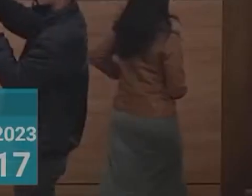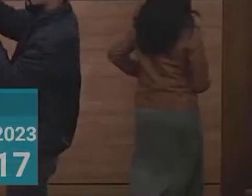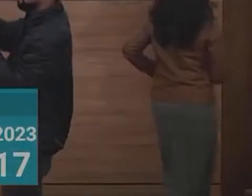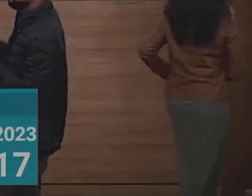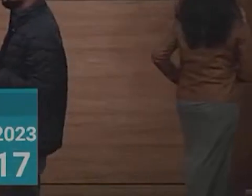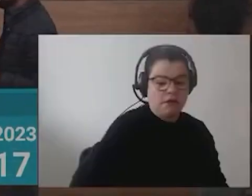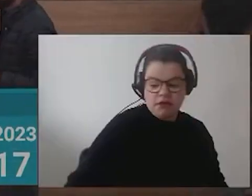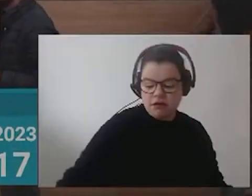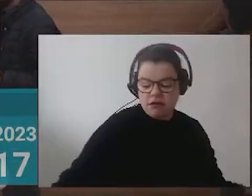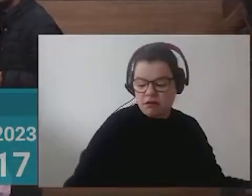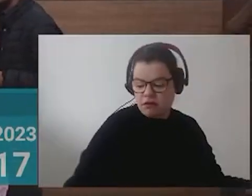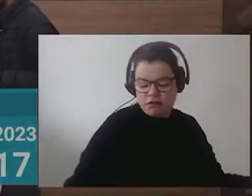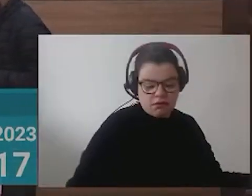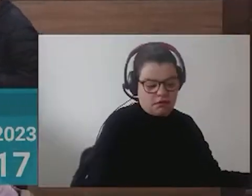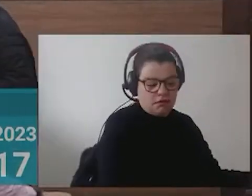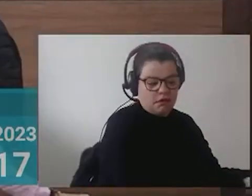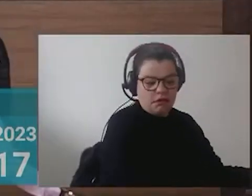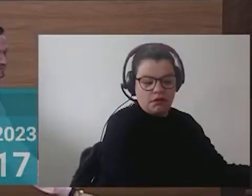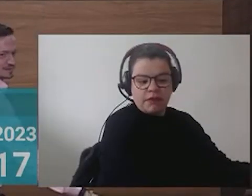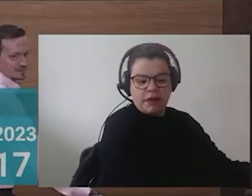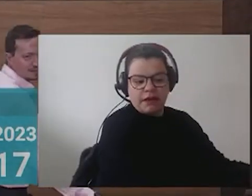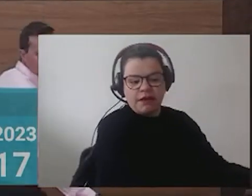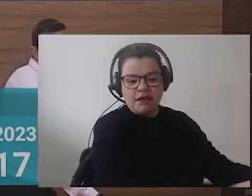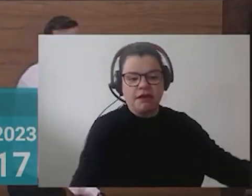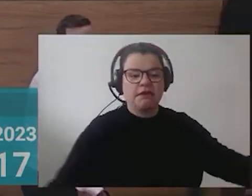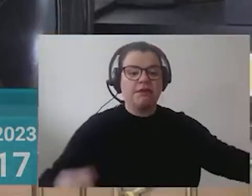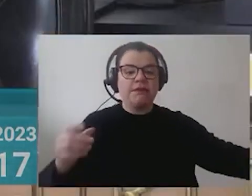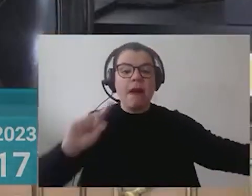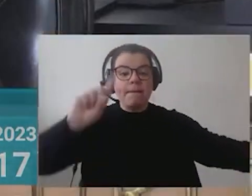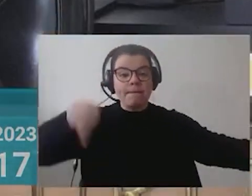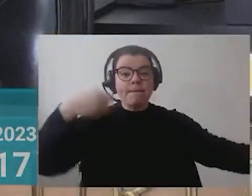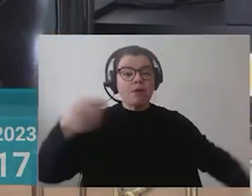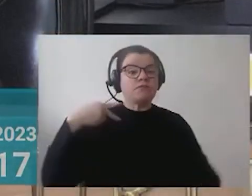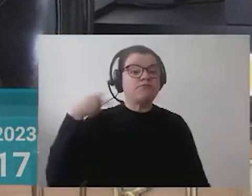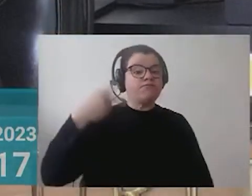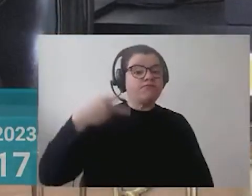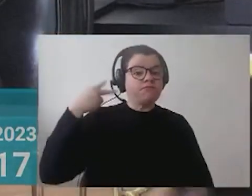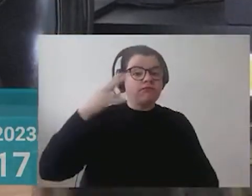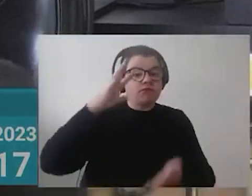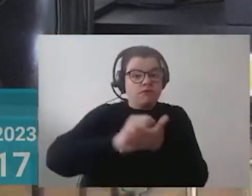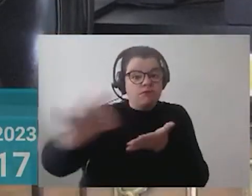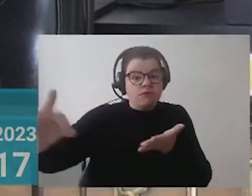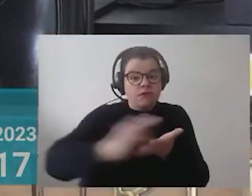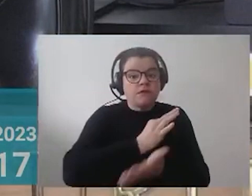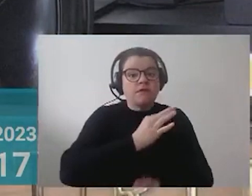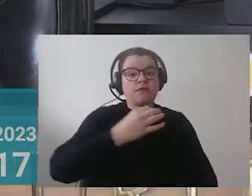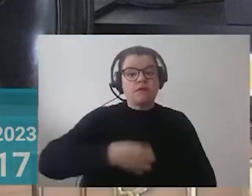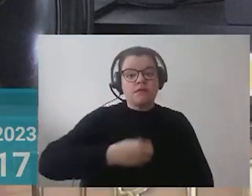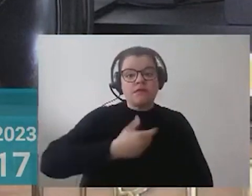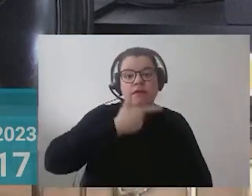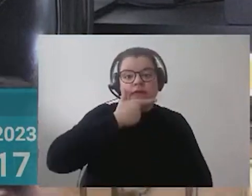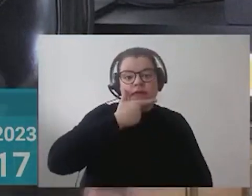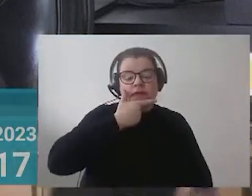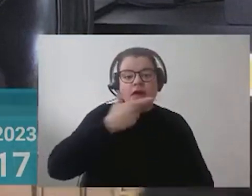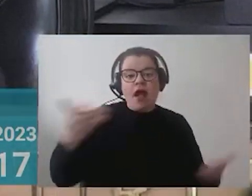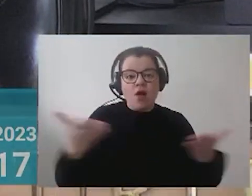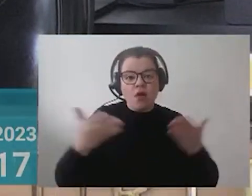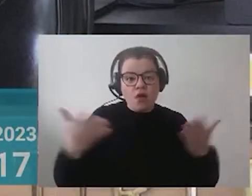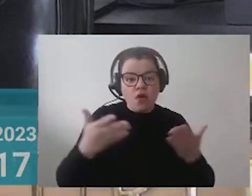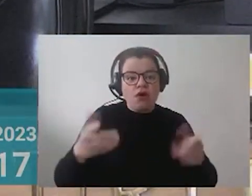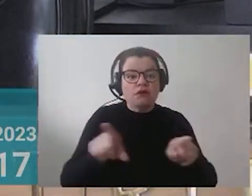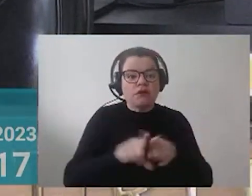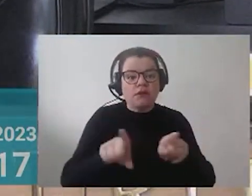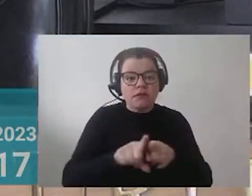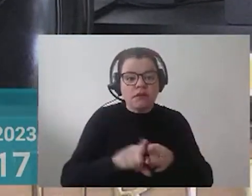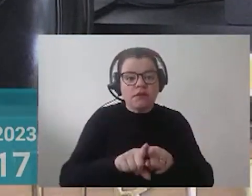Seguimos no pequeno expediente. Próximo vereador inscrito, Erivelto Oliveira. Sidney, o Cidadania,